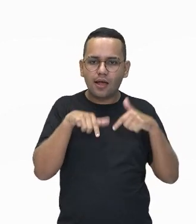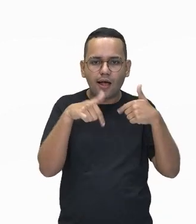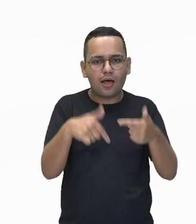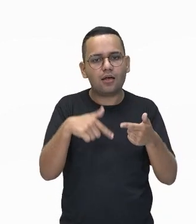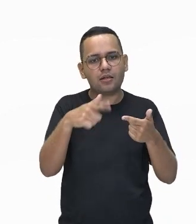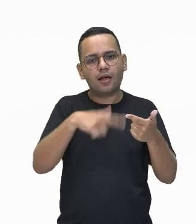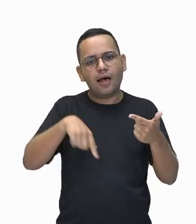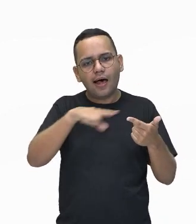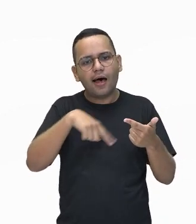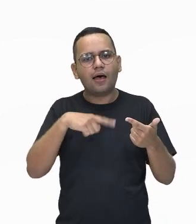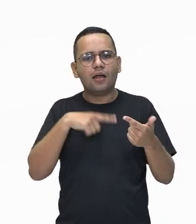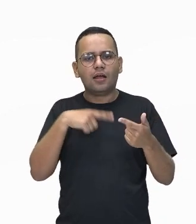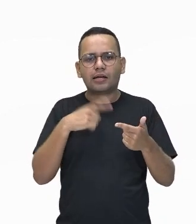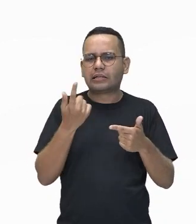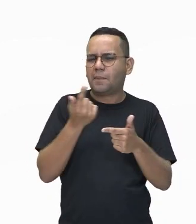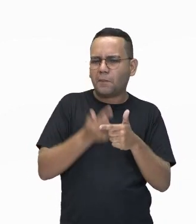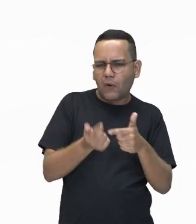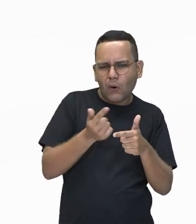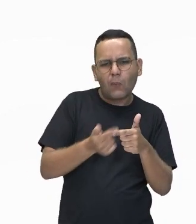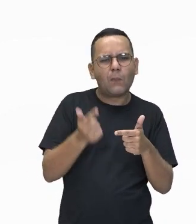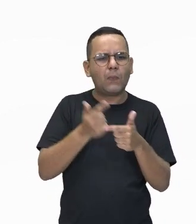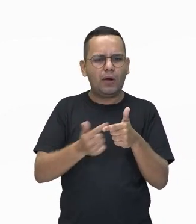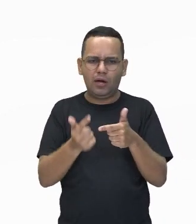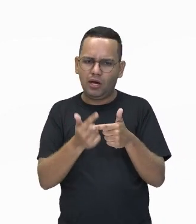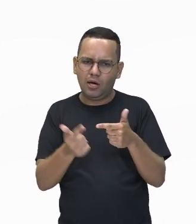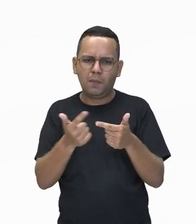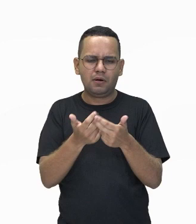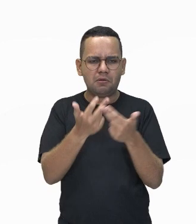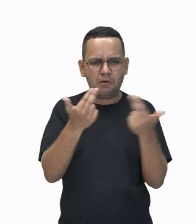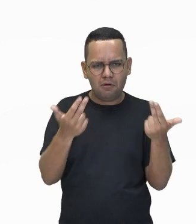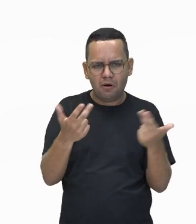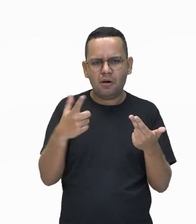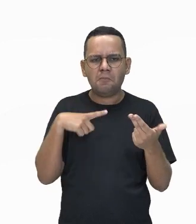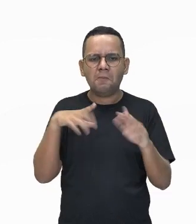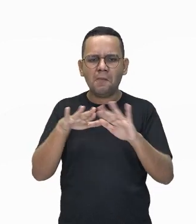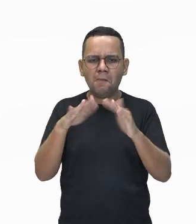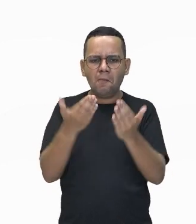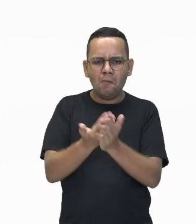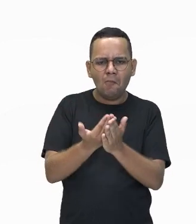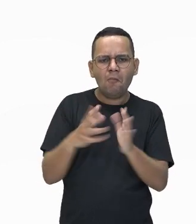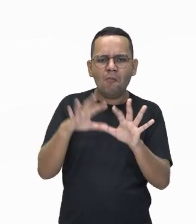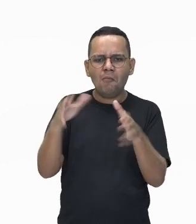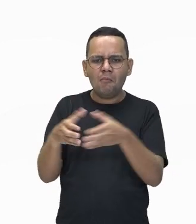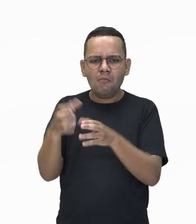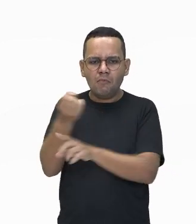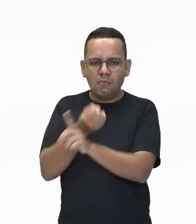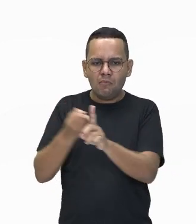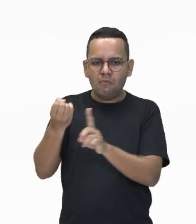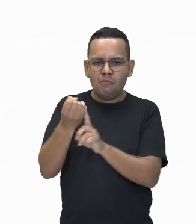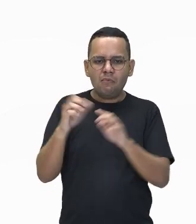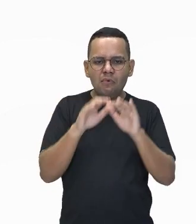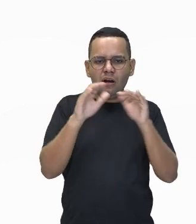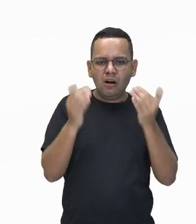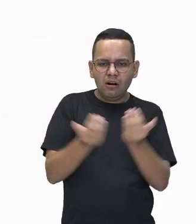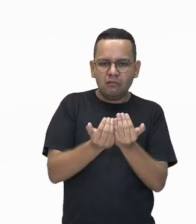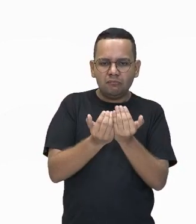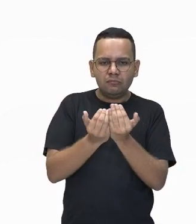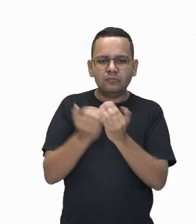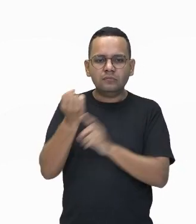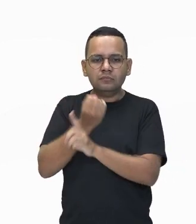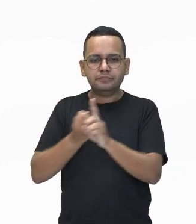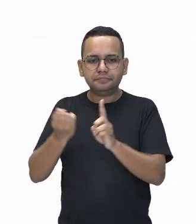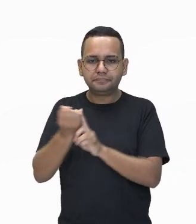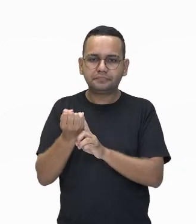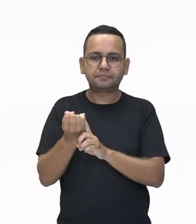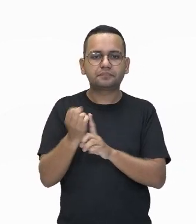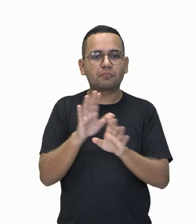problemas concernentes ao bem comum, na escola, nos grupos sociais, na comunidade de bairro ou na